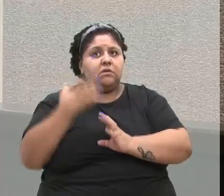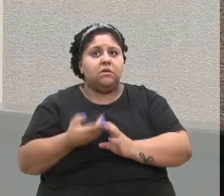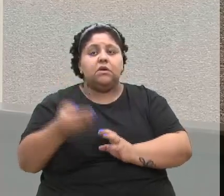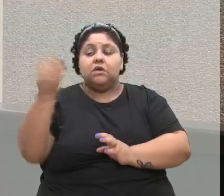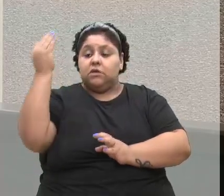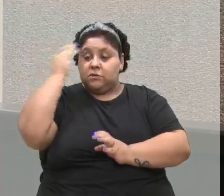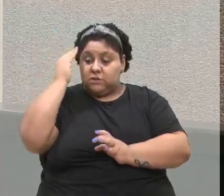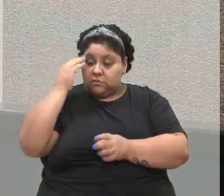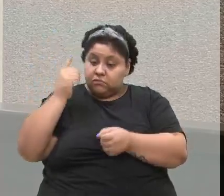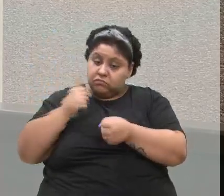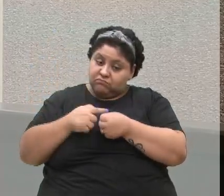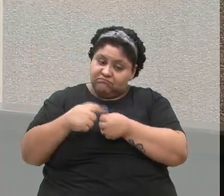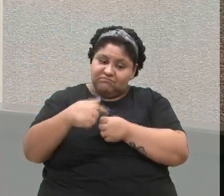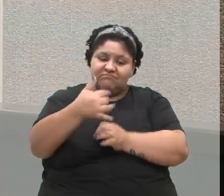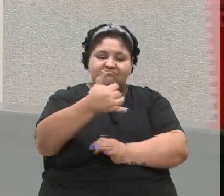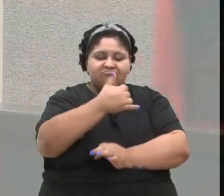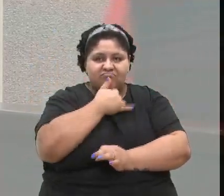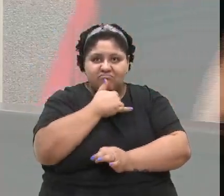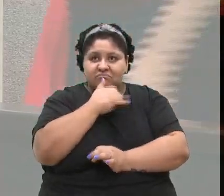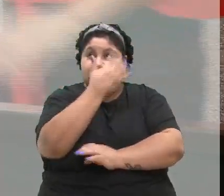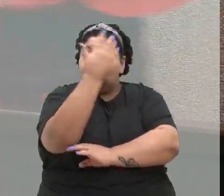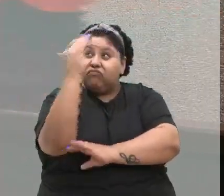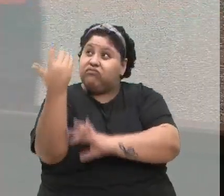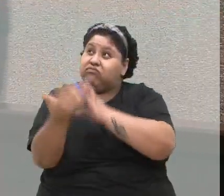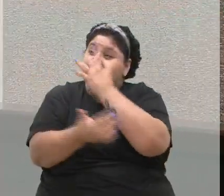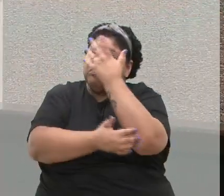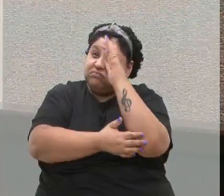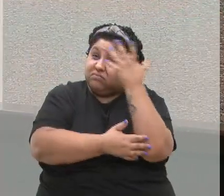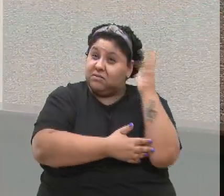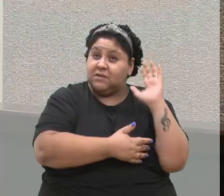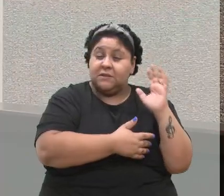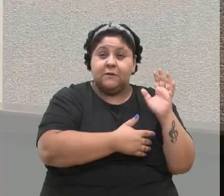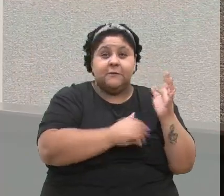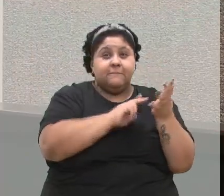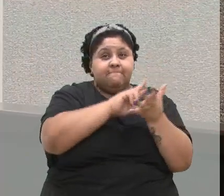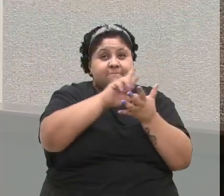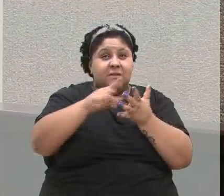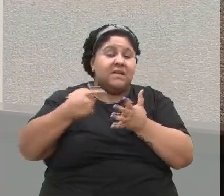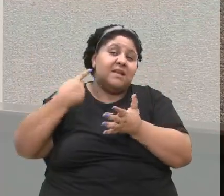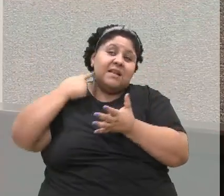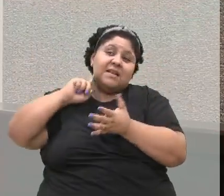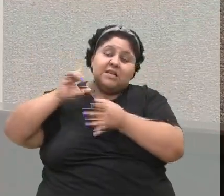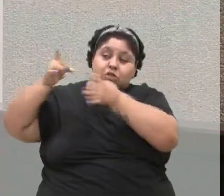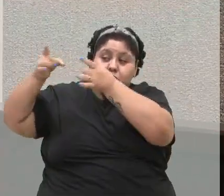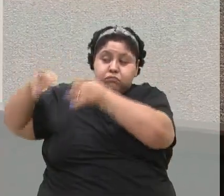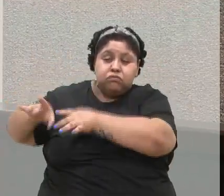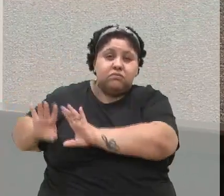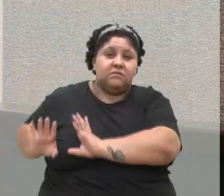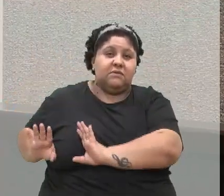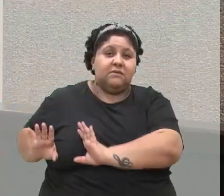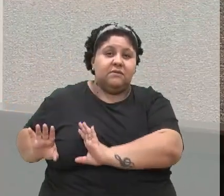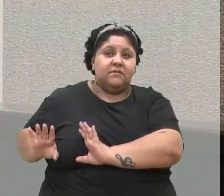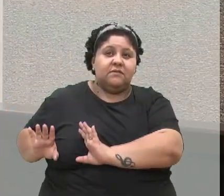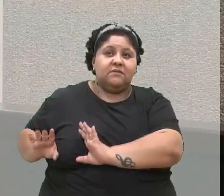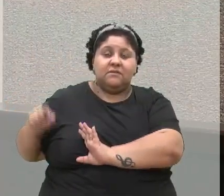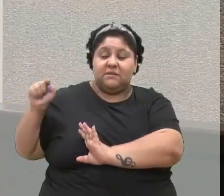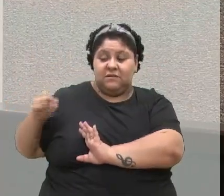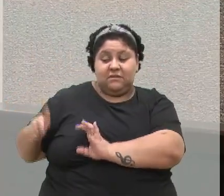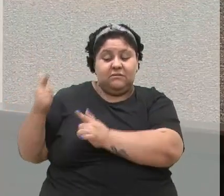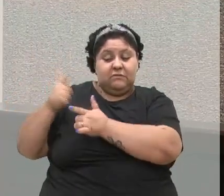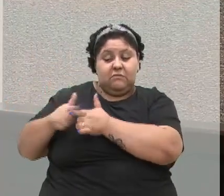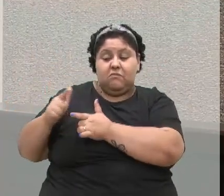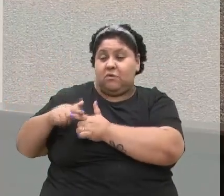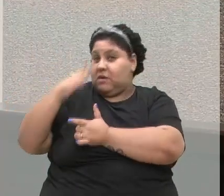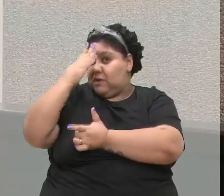está, infelizmente, com mato alto, vários lugares com lixo espalhado, lixões a céu aberto, e isso é um problema sério